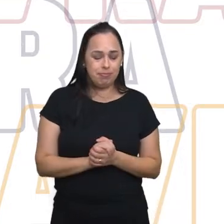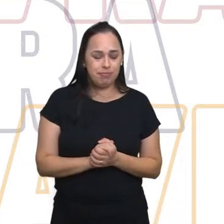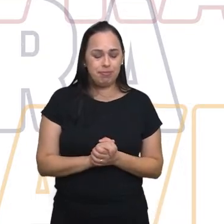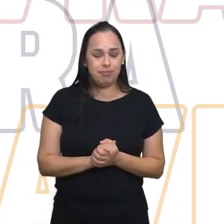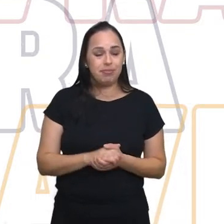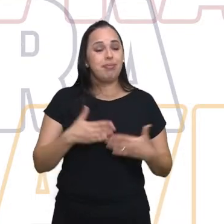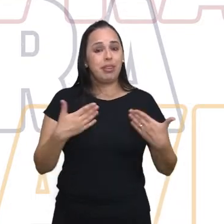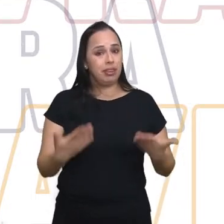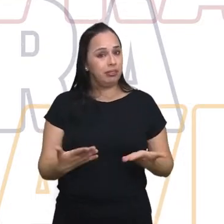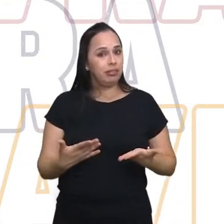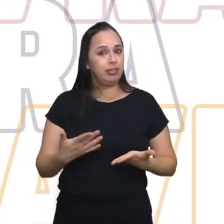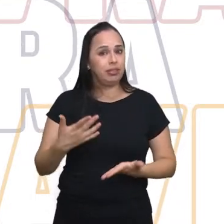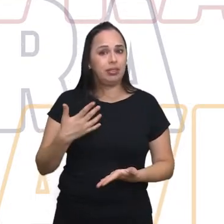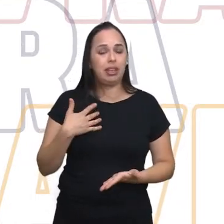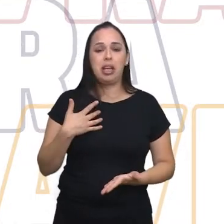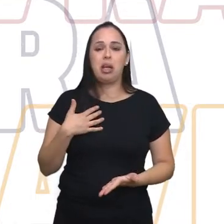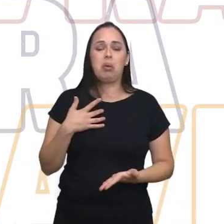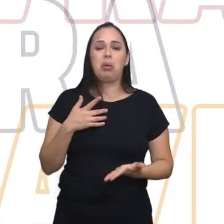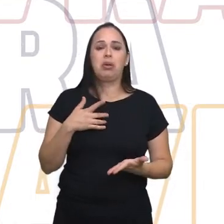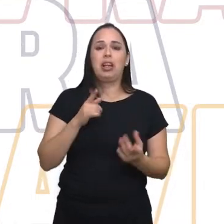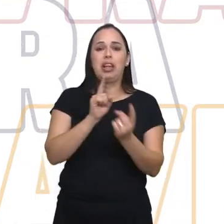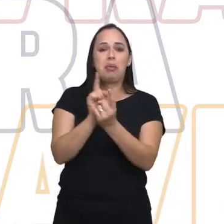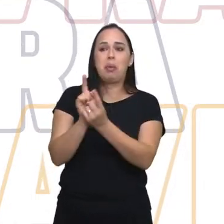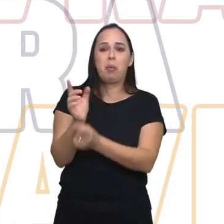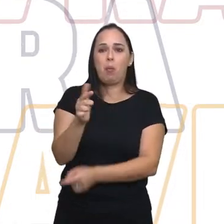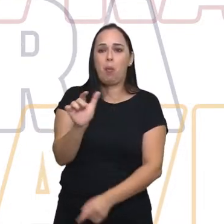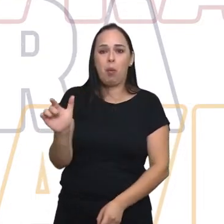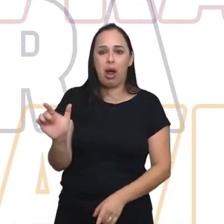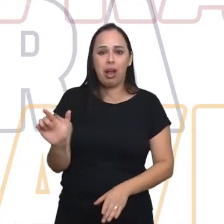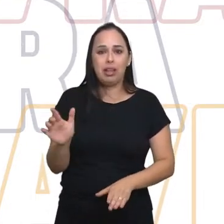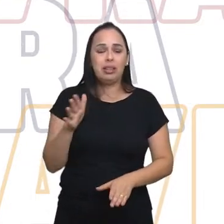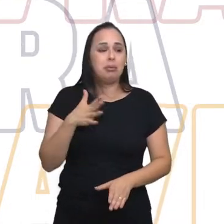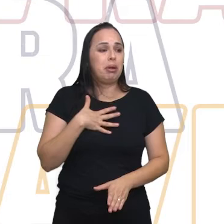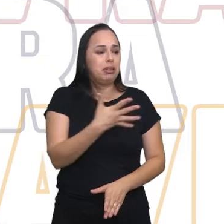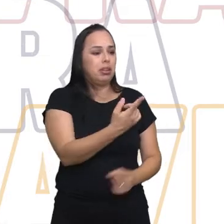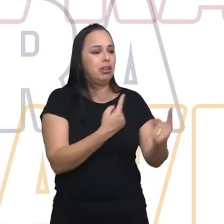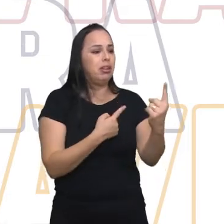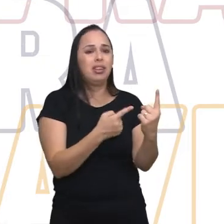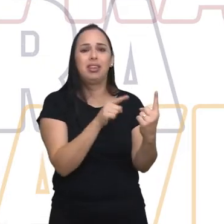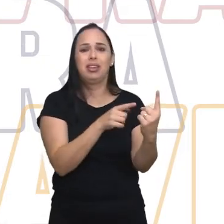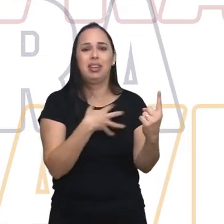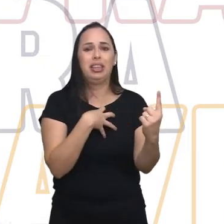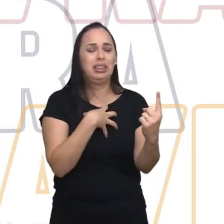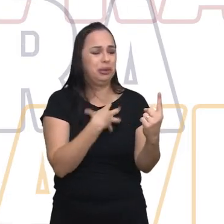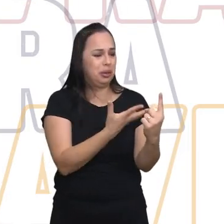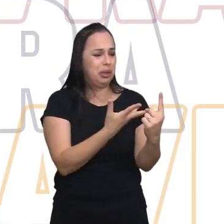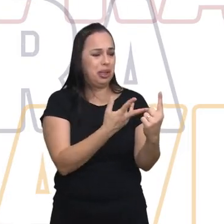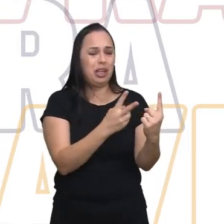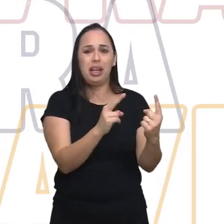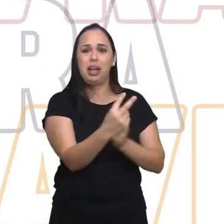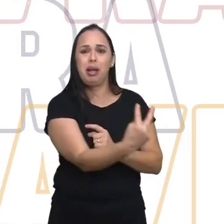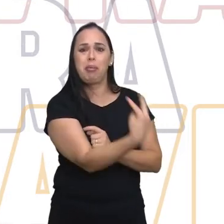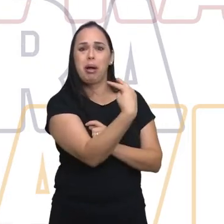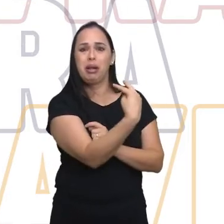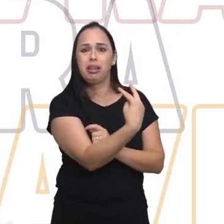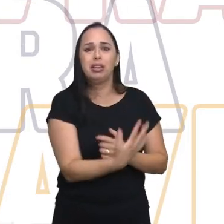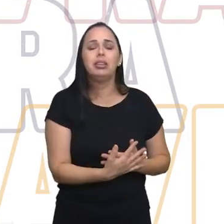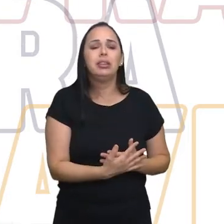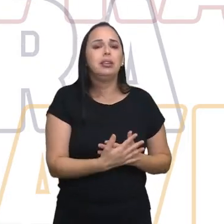E era um dia que eu não ia atender ninguém, que eu ia fazer relatório, mas eu não aguentei ver aquele ser humano desesperado olhando para